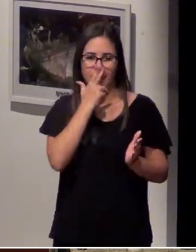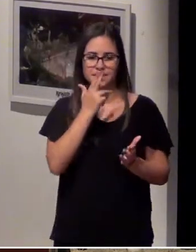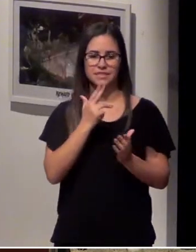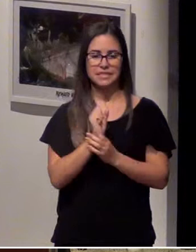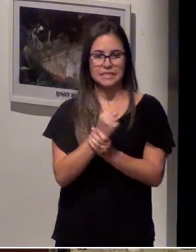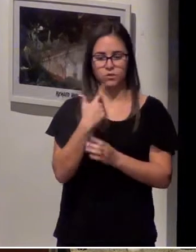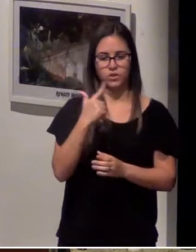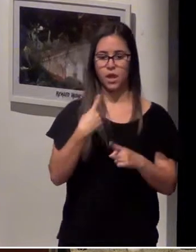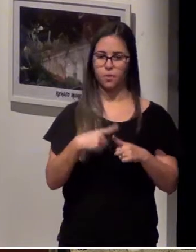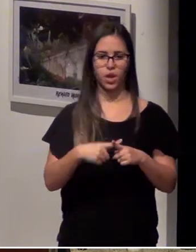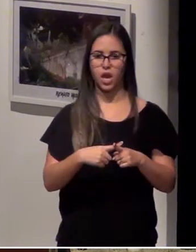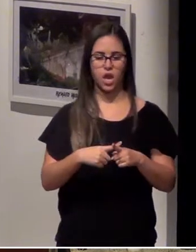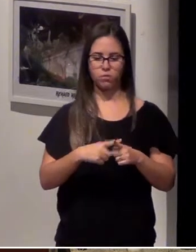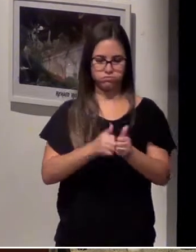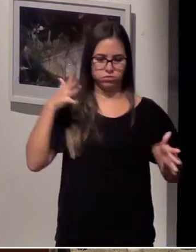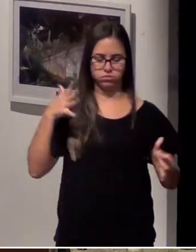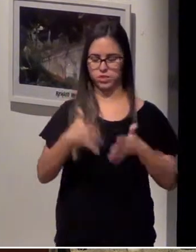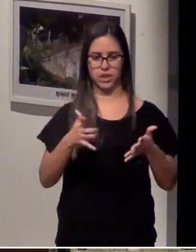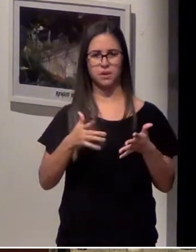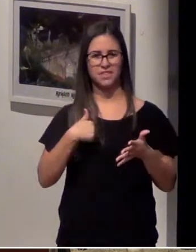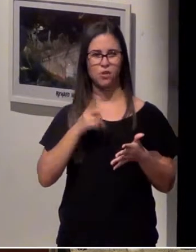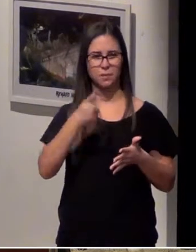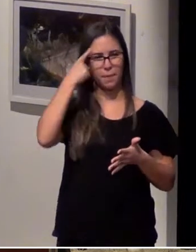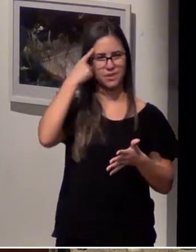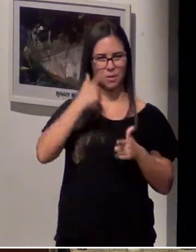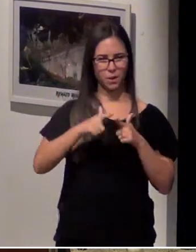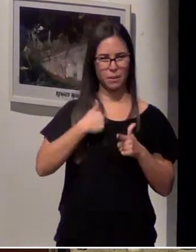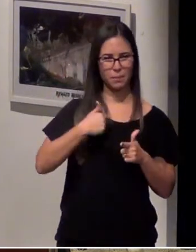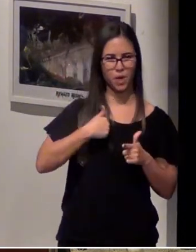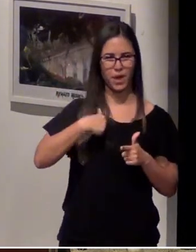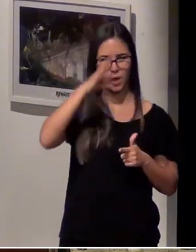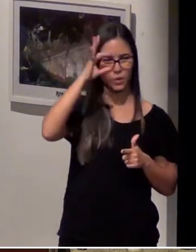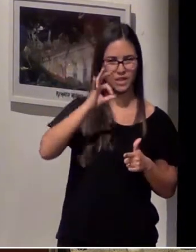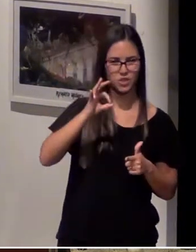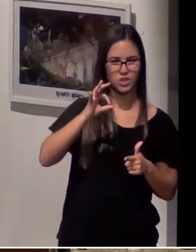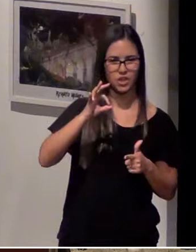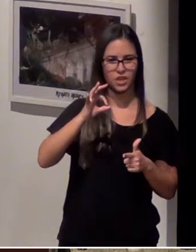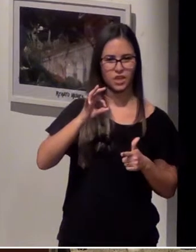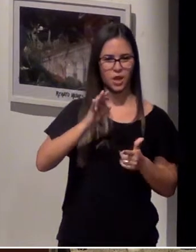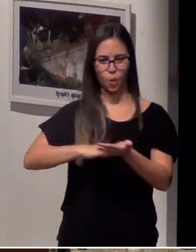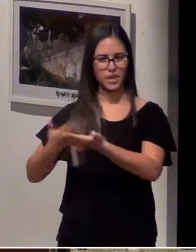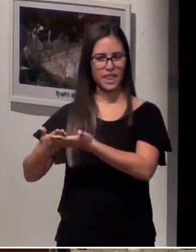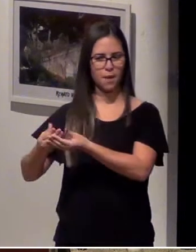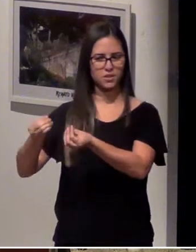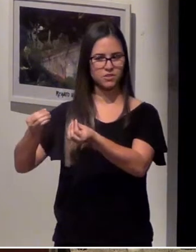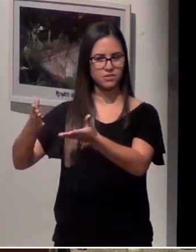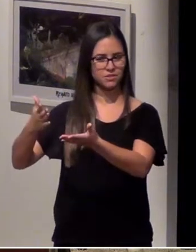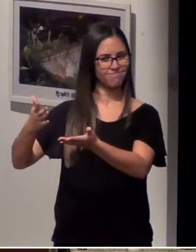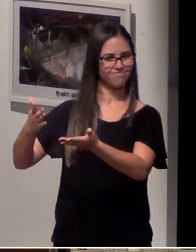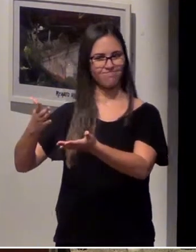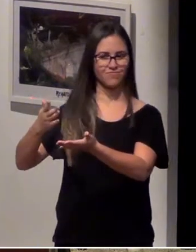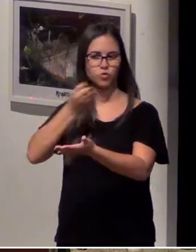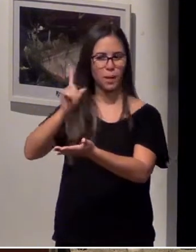claro, porque eu não sou nativa dessa língua. Então eu fico, será que é uma questão minha? Será que eu não estou entendendo? Será que é um intérprete que não está passando? A gente